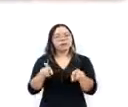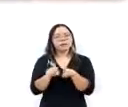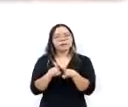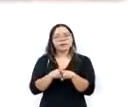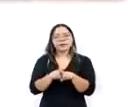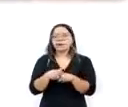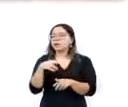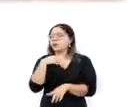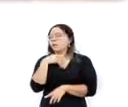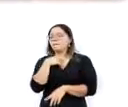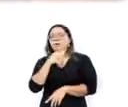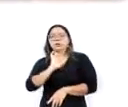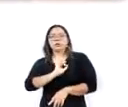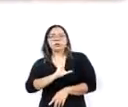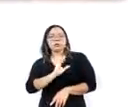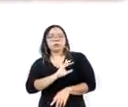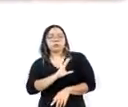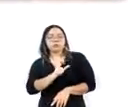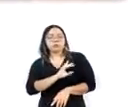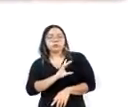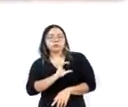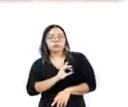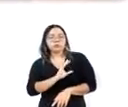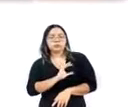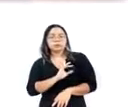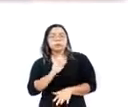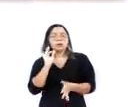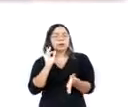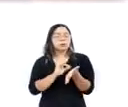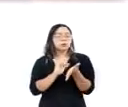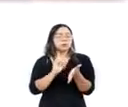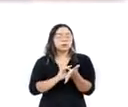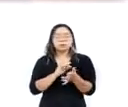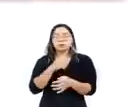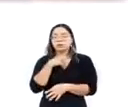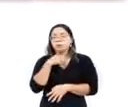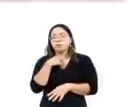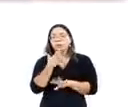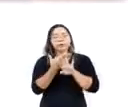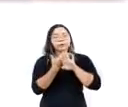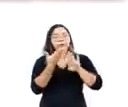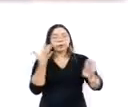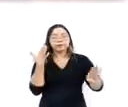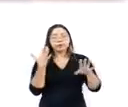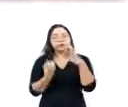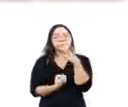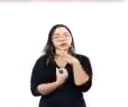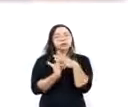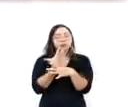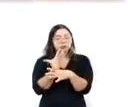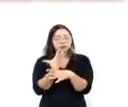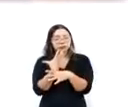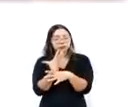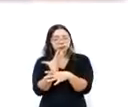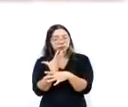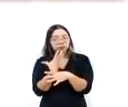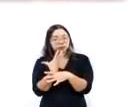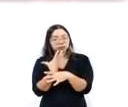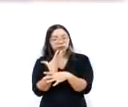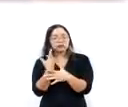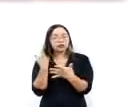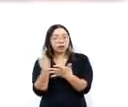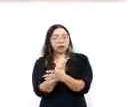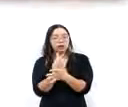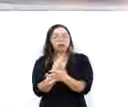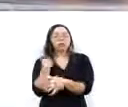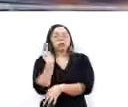também. Não pode temer o debate. A análise da realidade não pode fugir à discussão criadora sob pena de